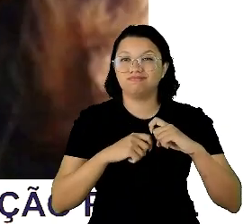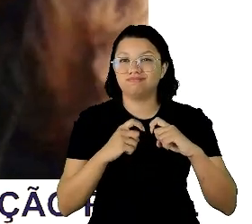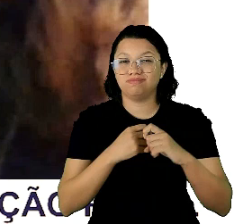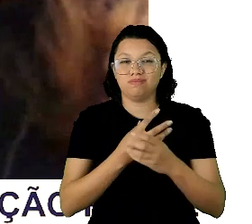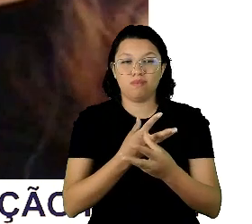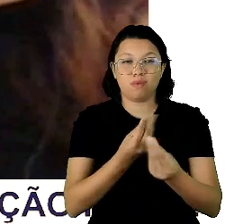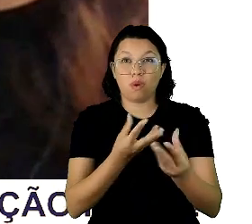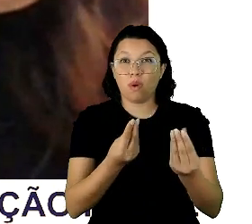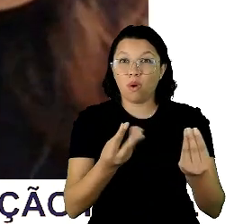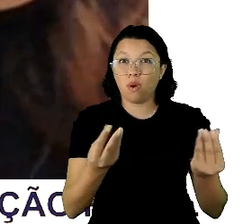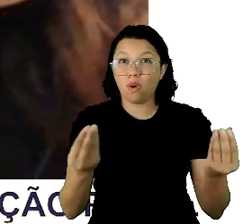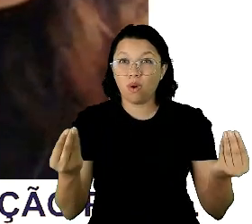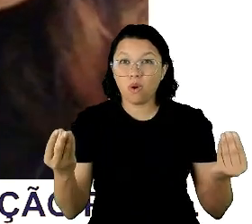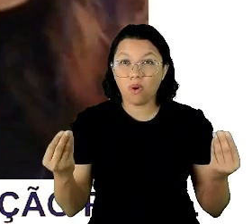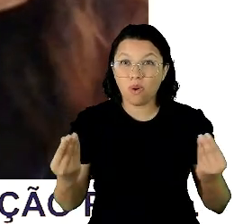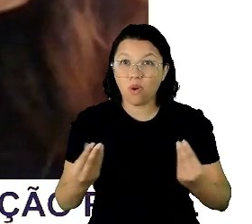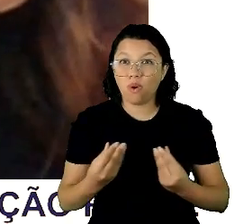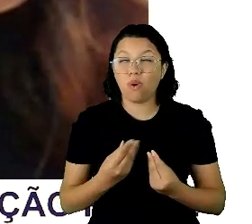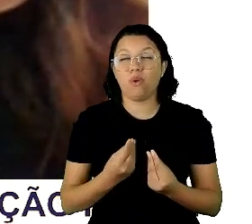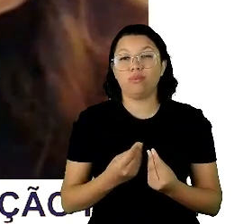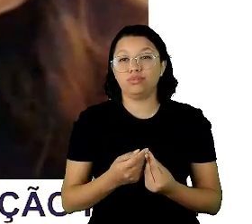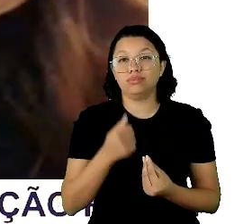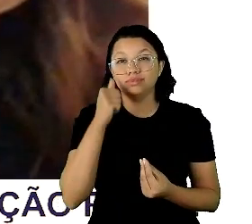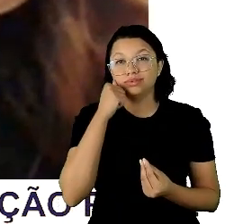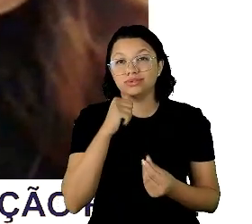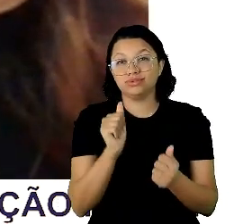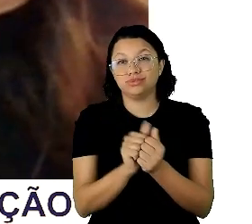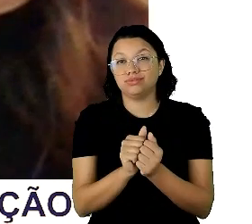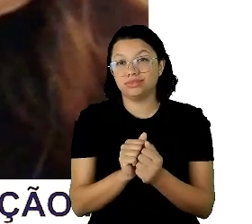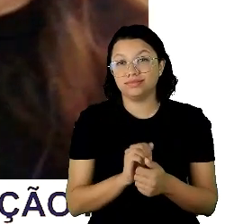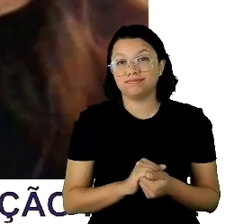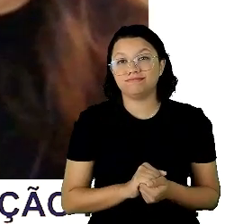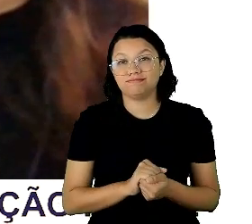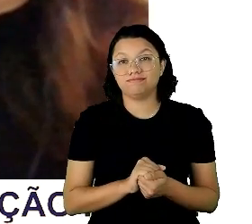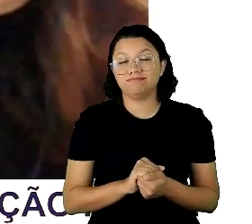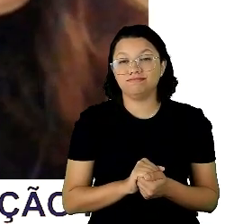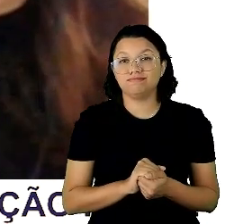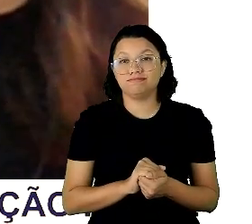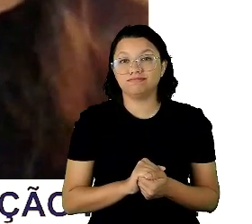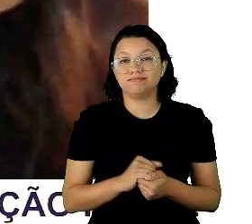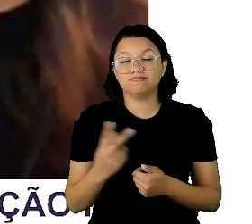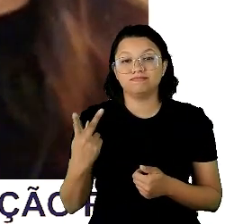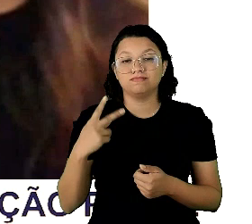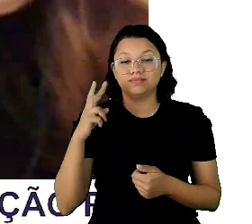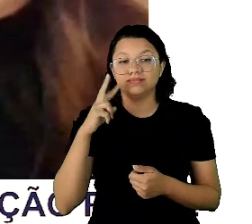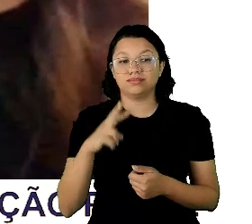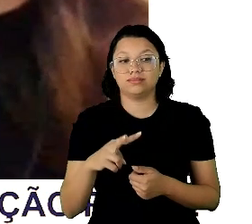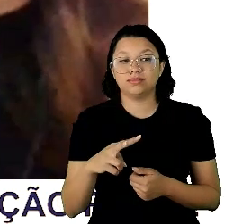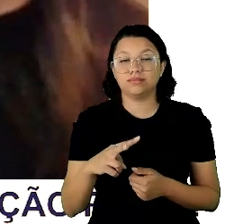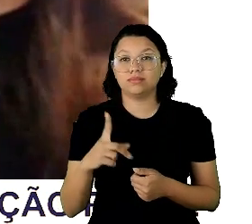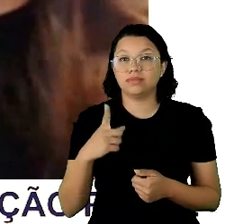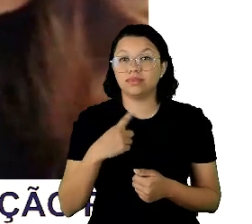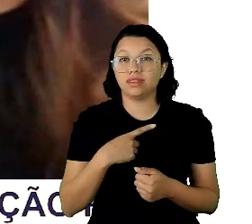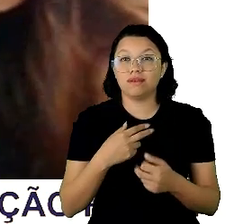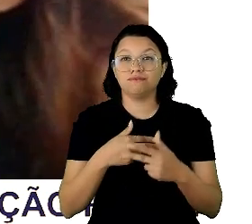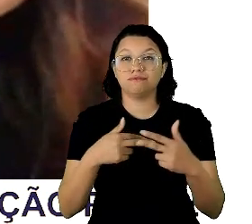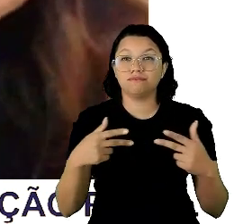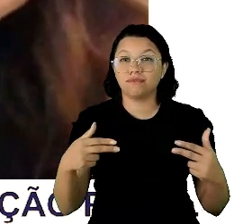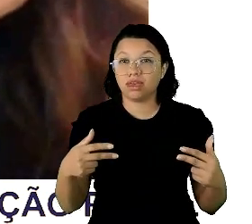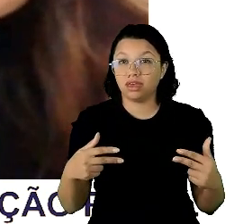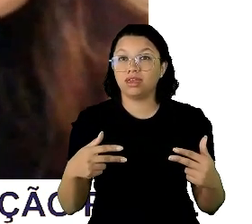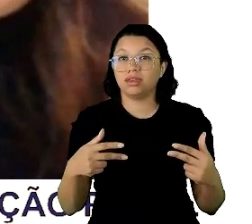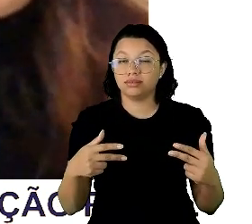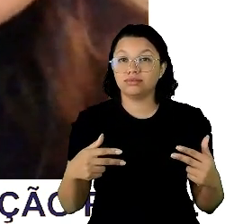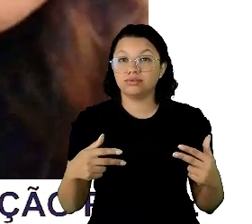né? Então, a gente vê que tem até vários documentários que falam isso.